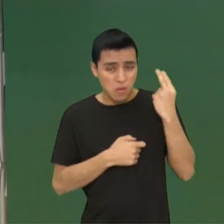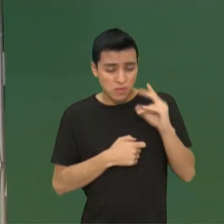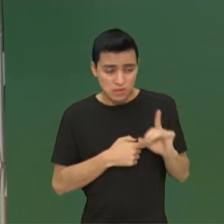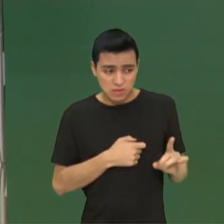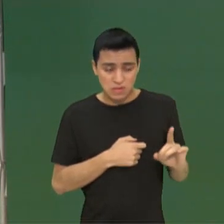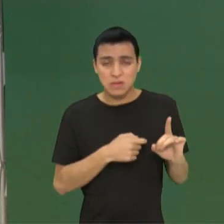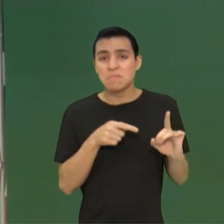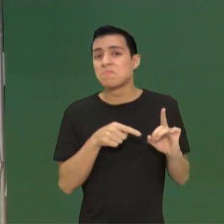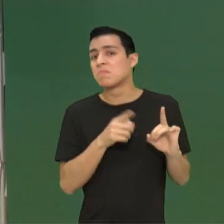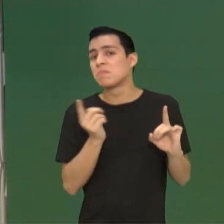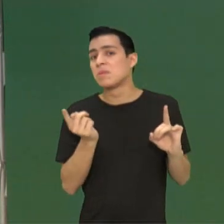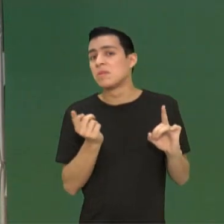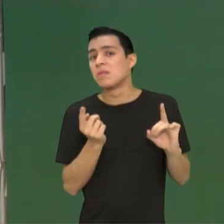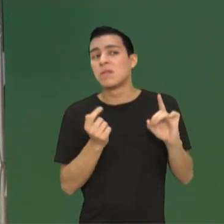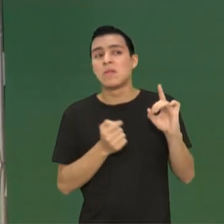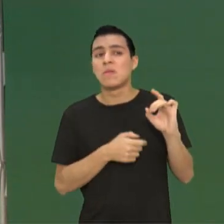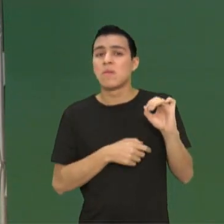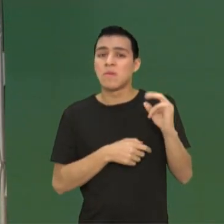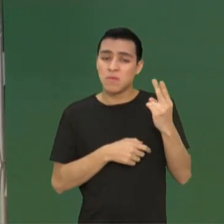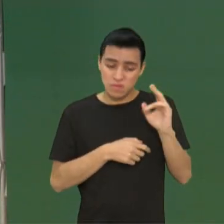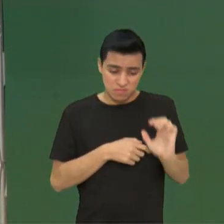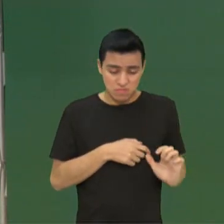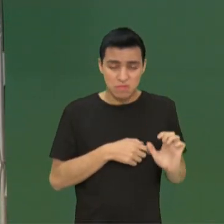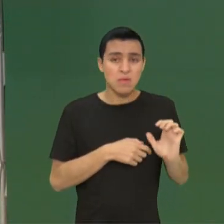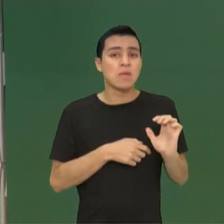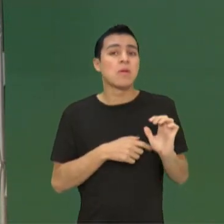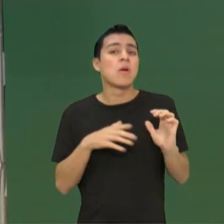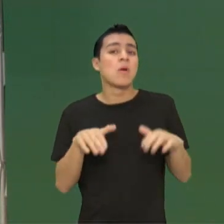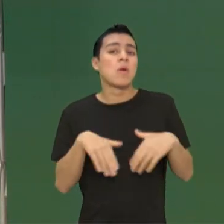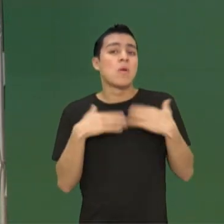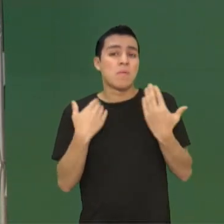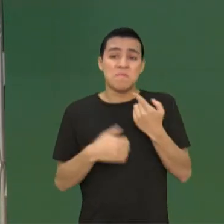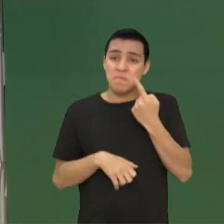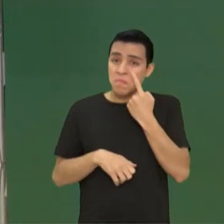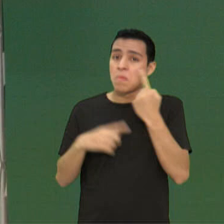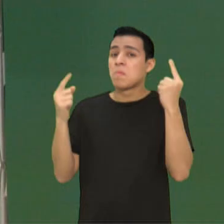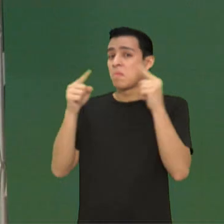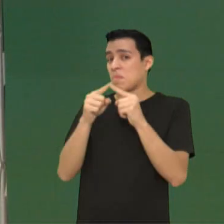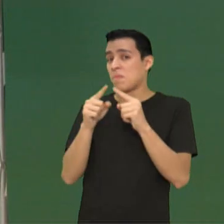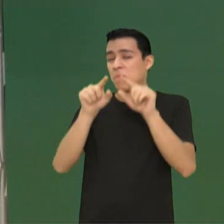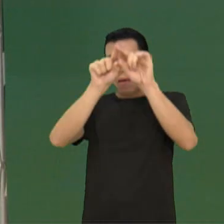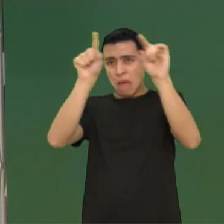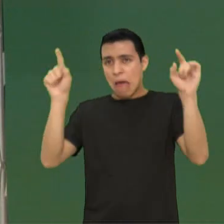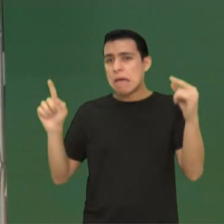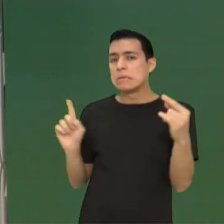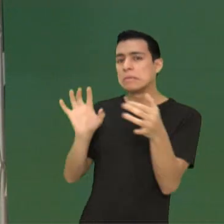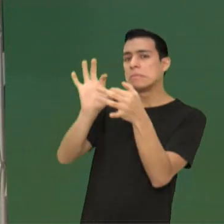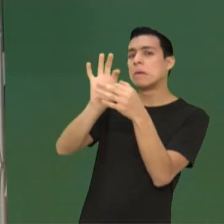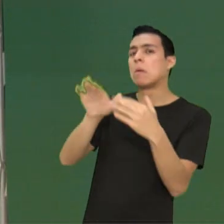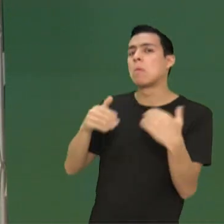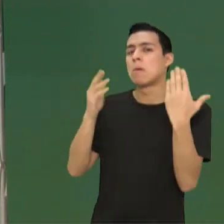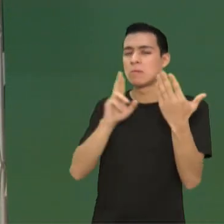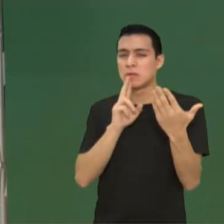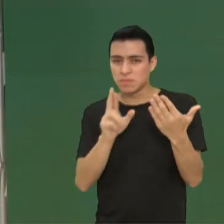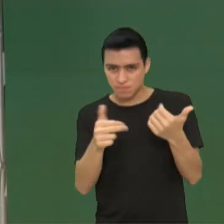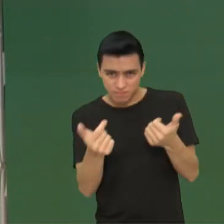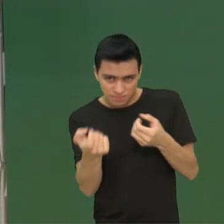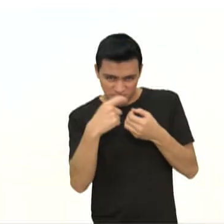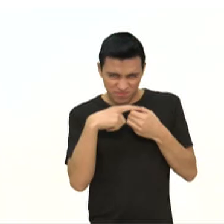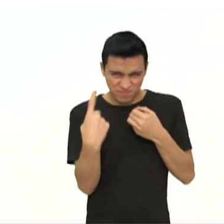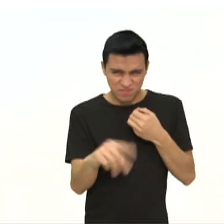D, amiloplasto ou letra E, oleoplasto. Anota, responde, já estou de